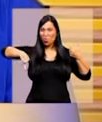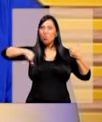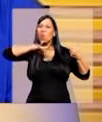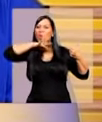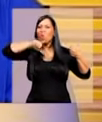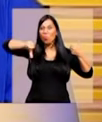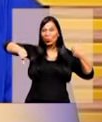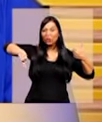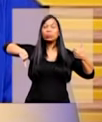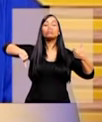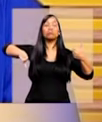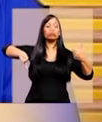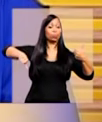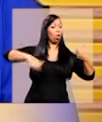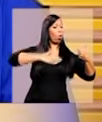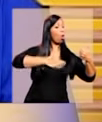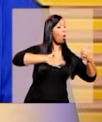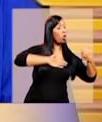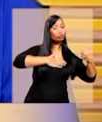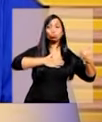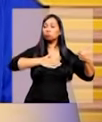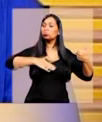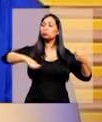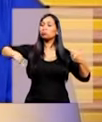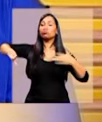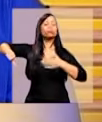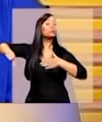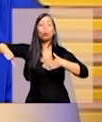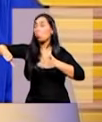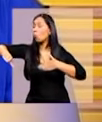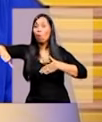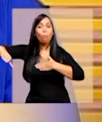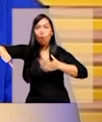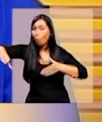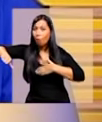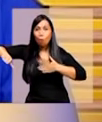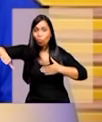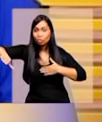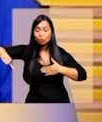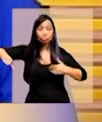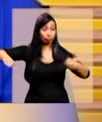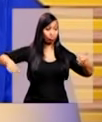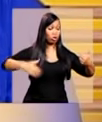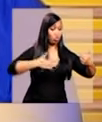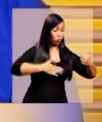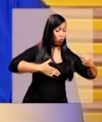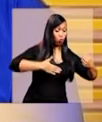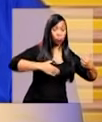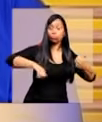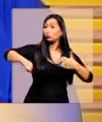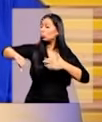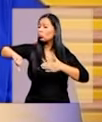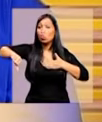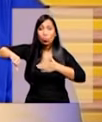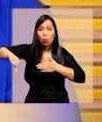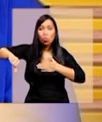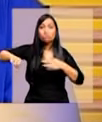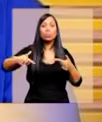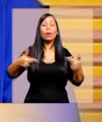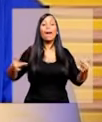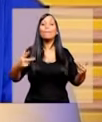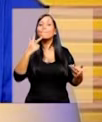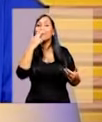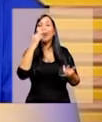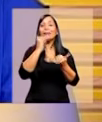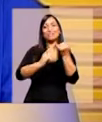ela desemboca na noção de disso eu gosto e disso eu não gosto. Sim. Disso eu gosto e disso eu não gosto é sempre